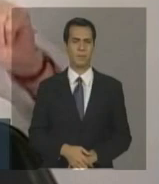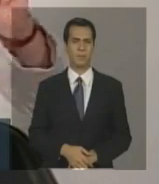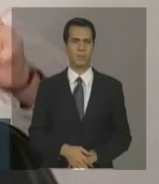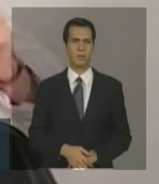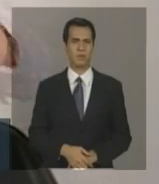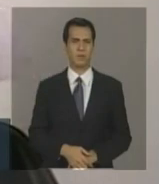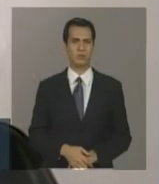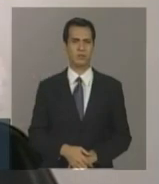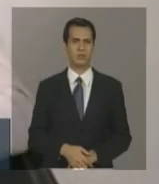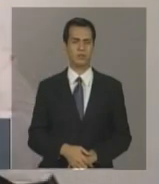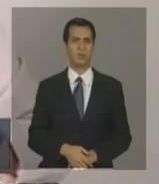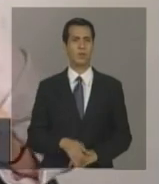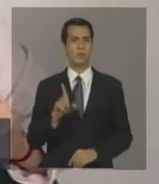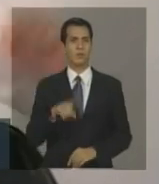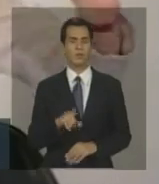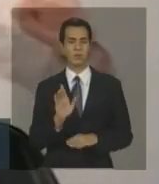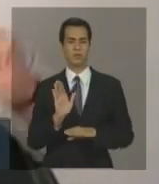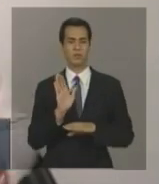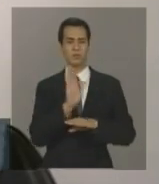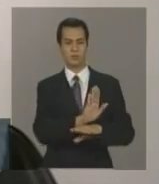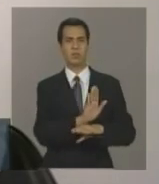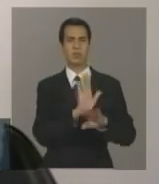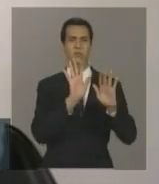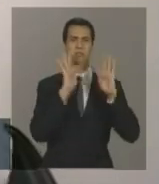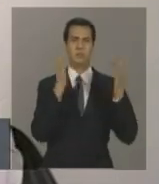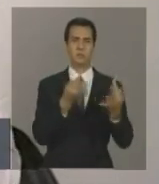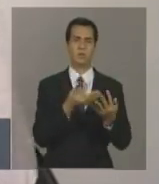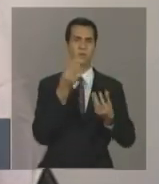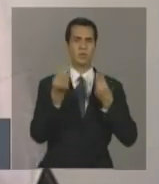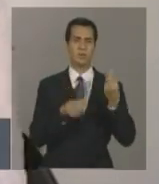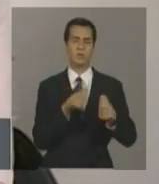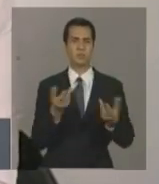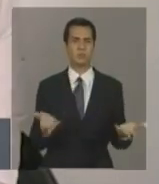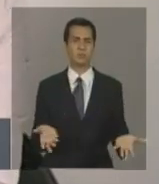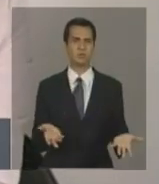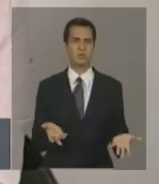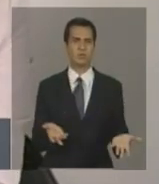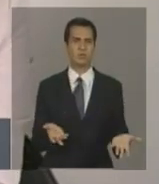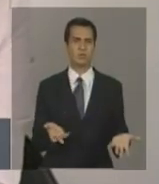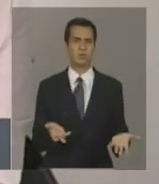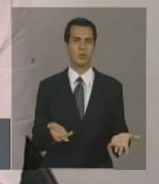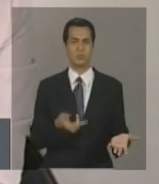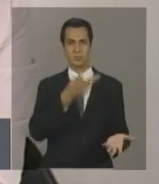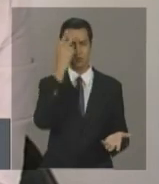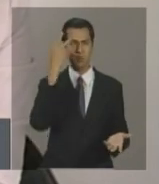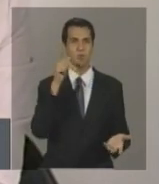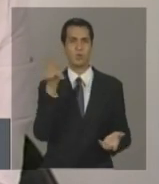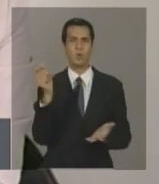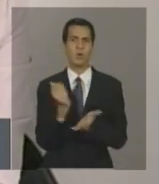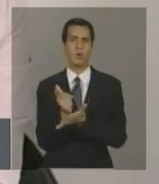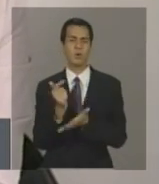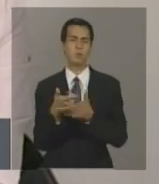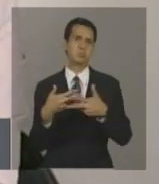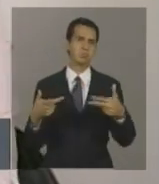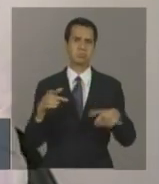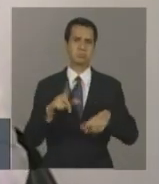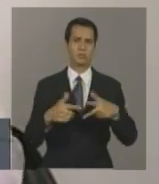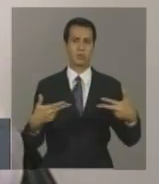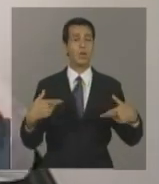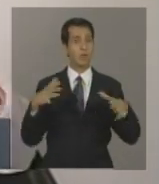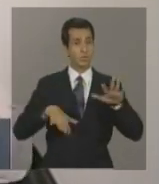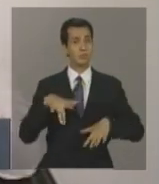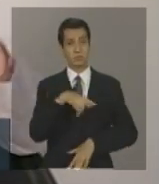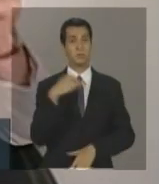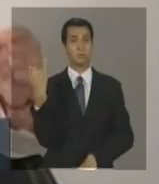compras para atender a uma família são feitas, pode ser essencial para a preservação da vida daquela família. Então,